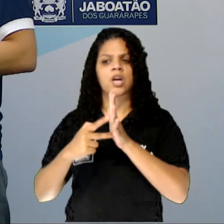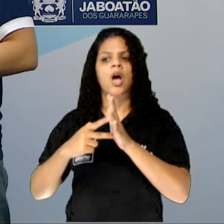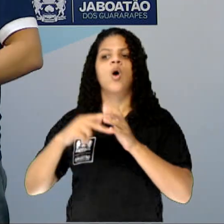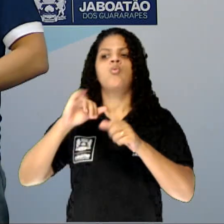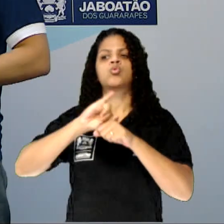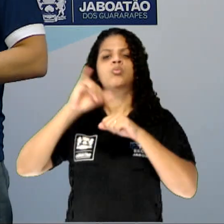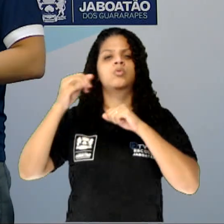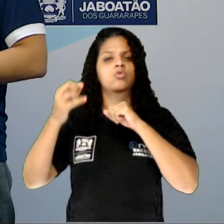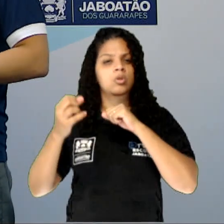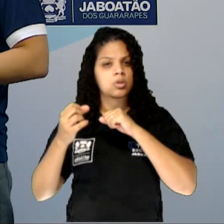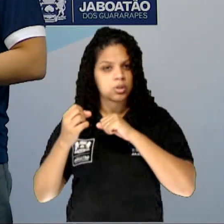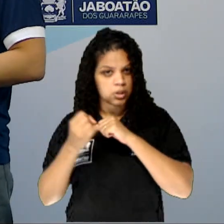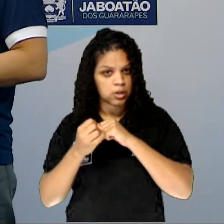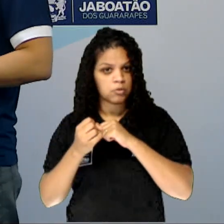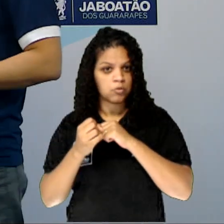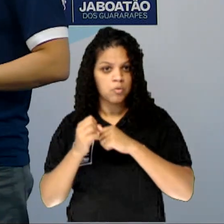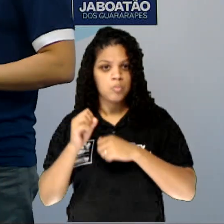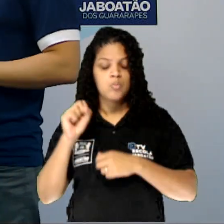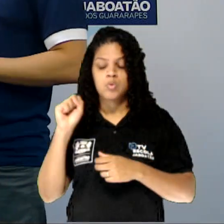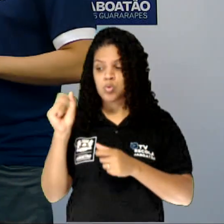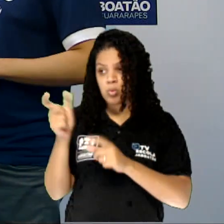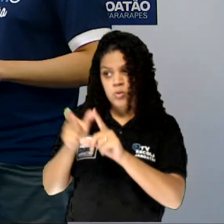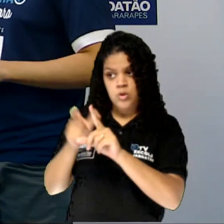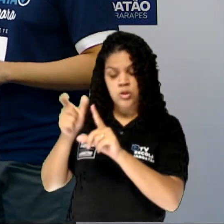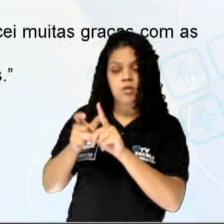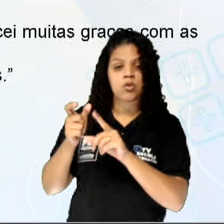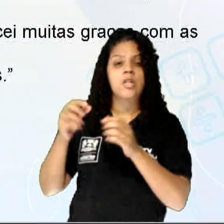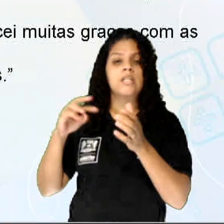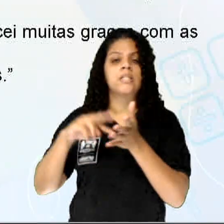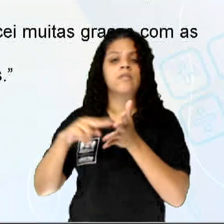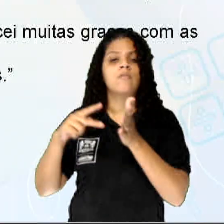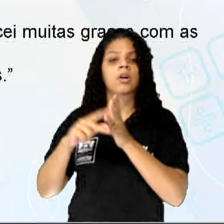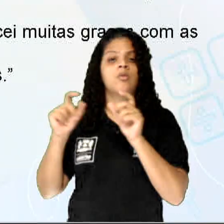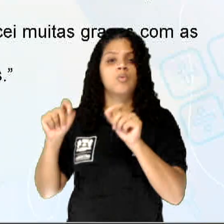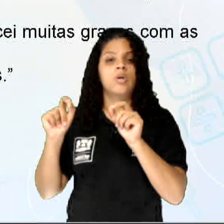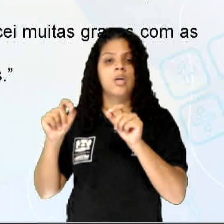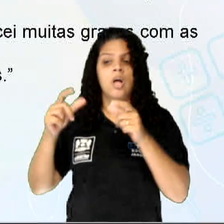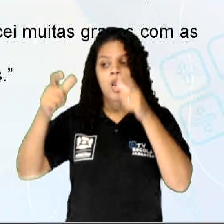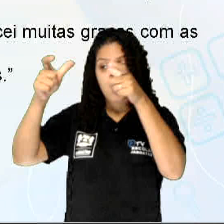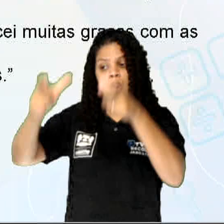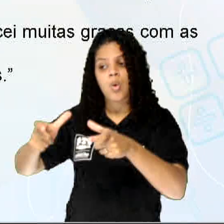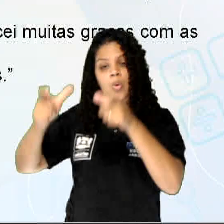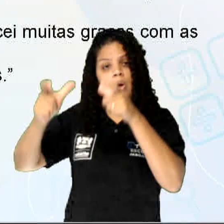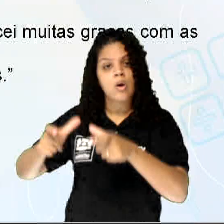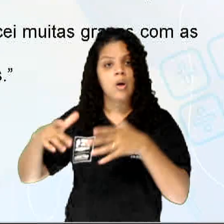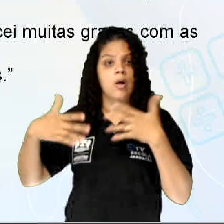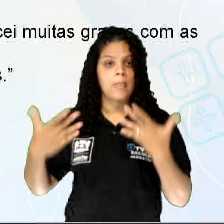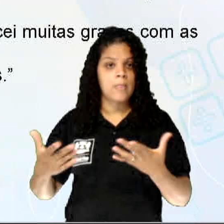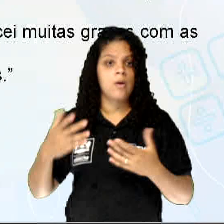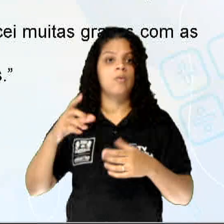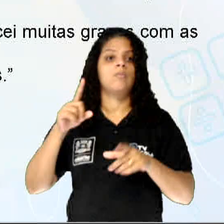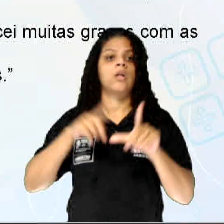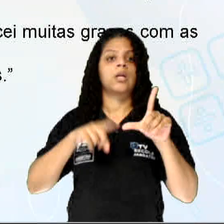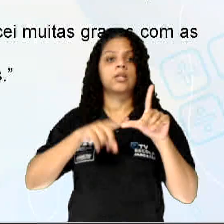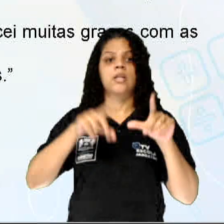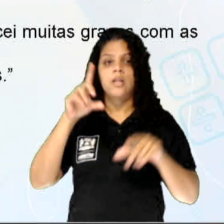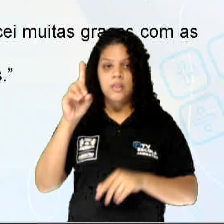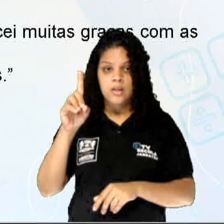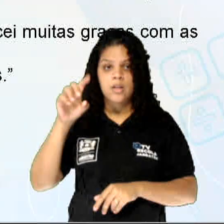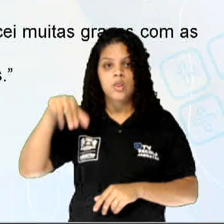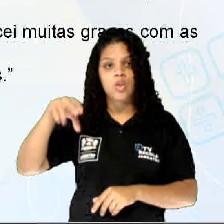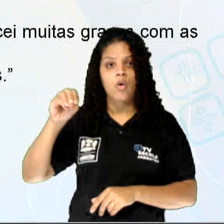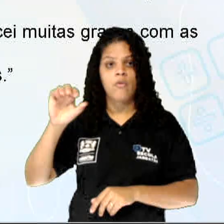O sentido ainda é diferente. Vamos ver o item D. Nova York está confrontada